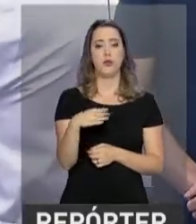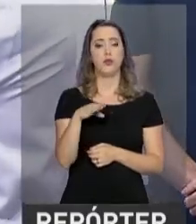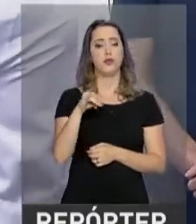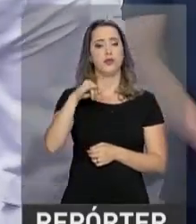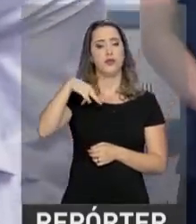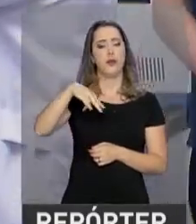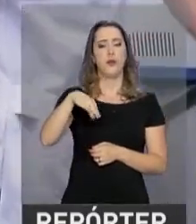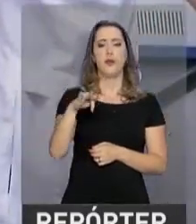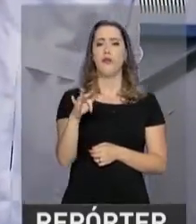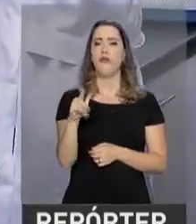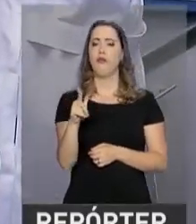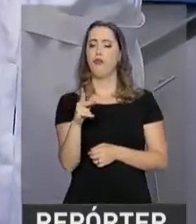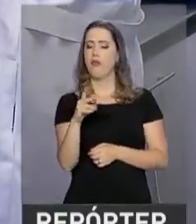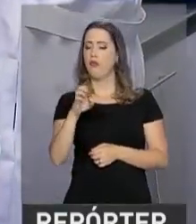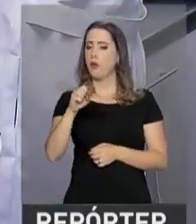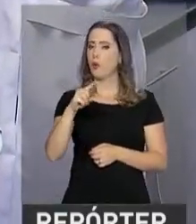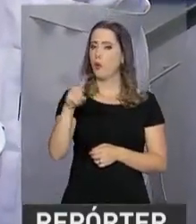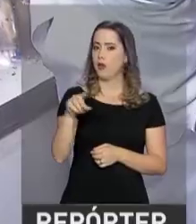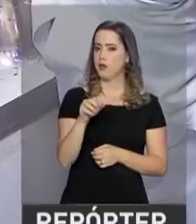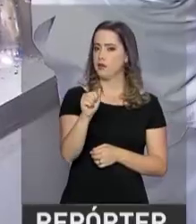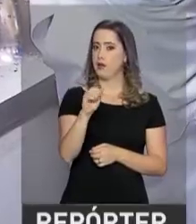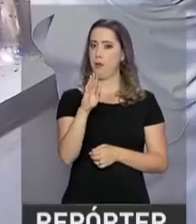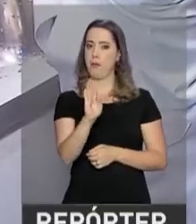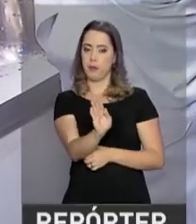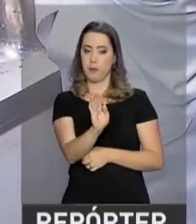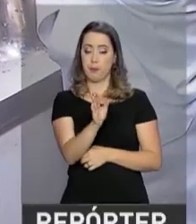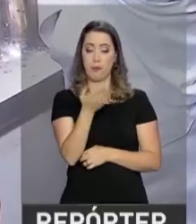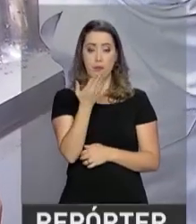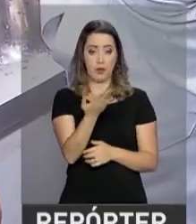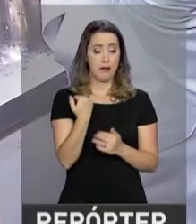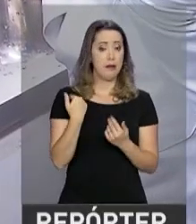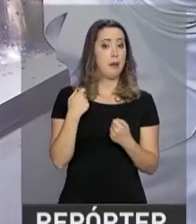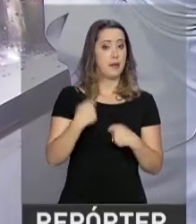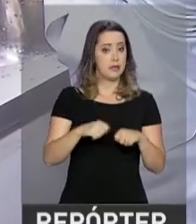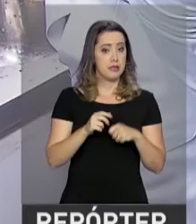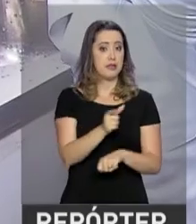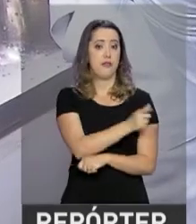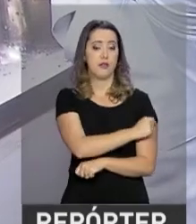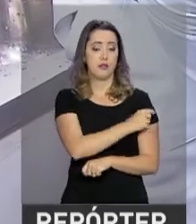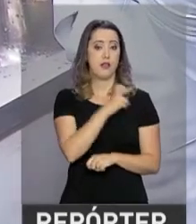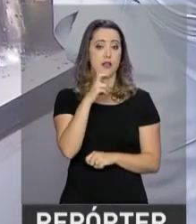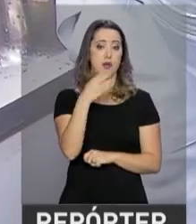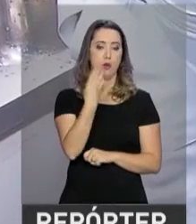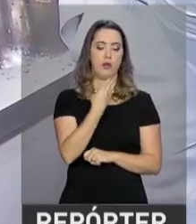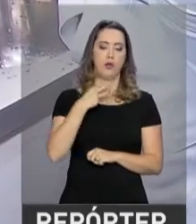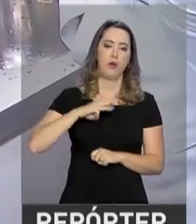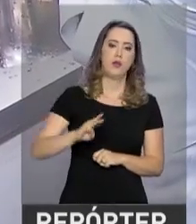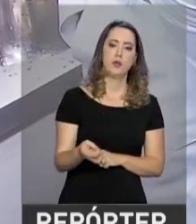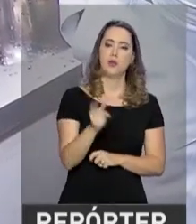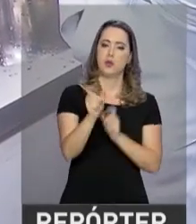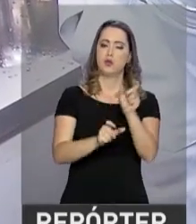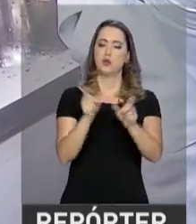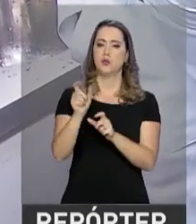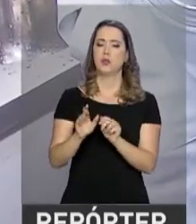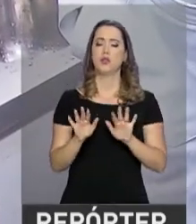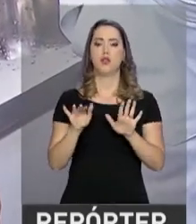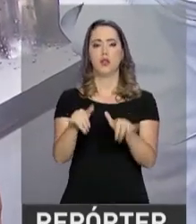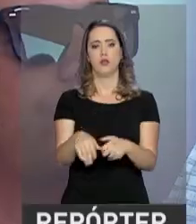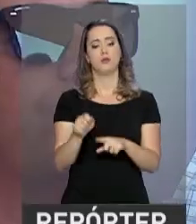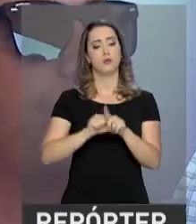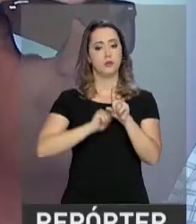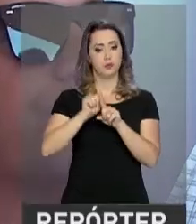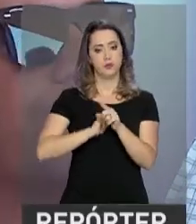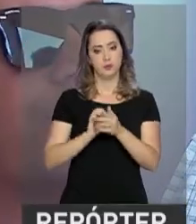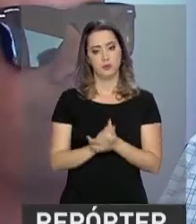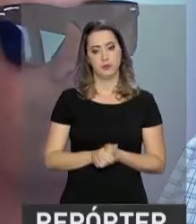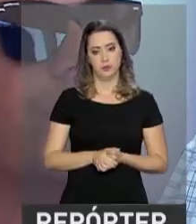do ministério da saúde é vacinar mais de 54 milhões de pessoas dos chamados grupos prioritários até o final do mês